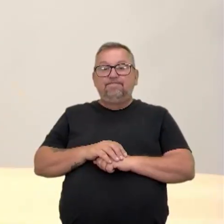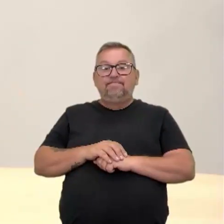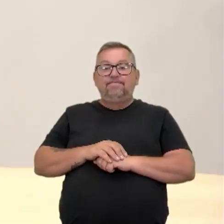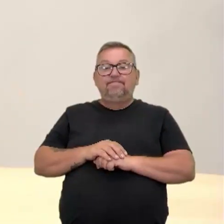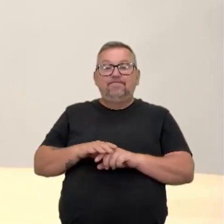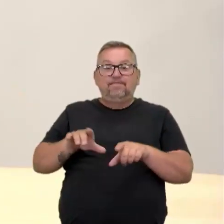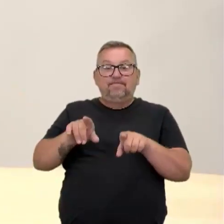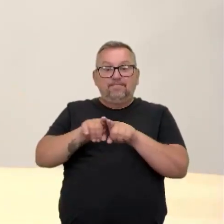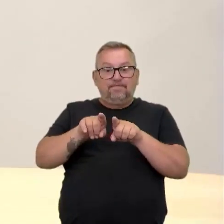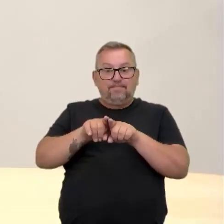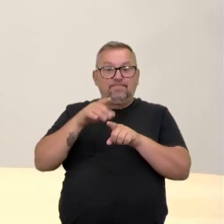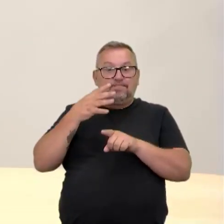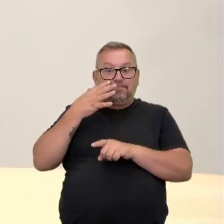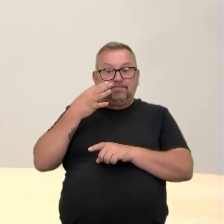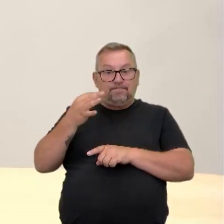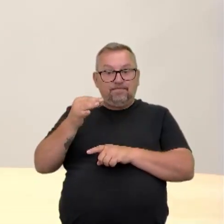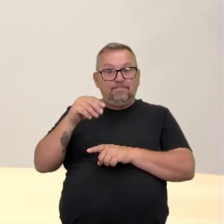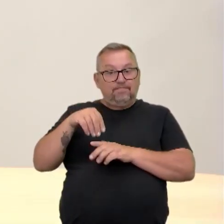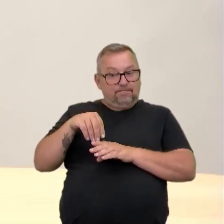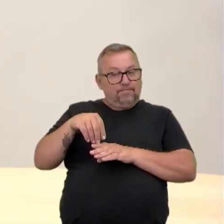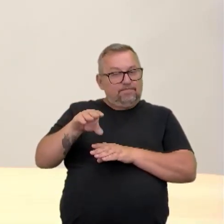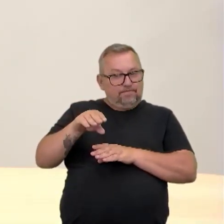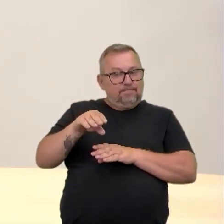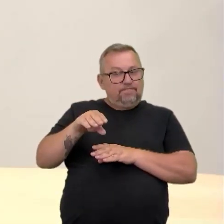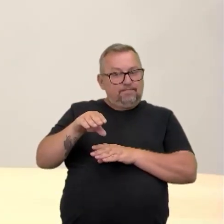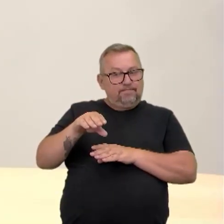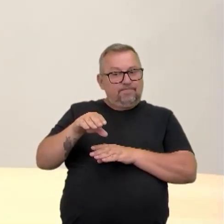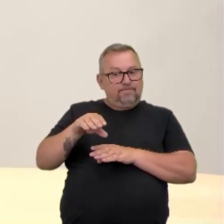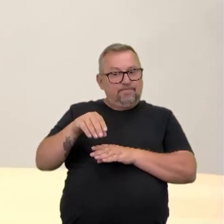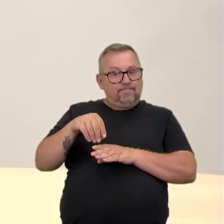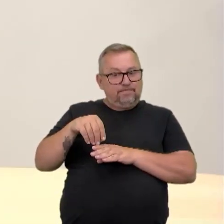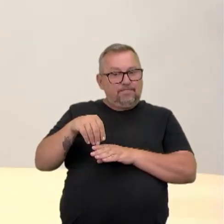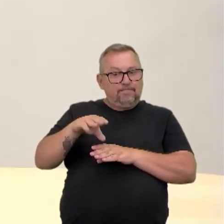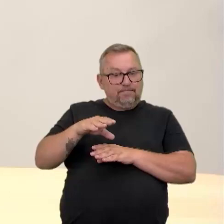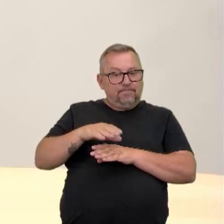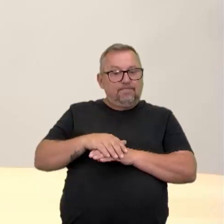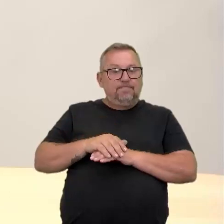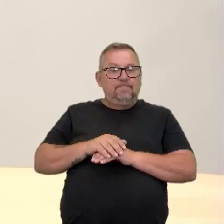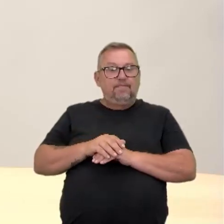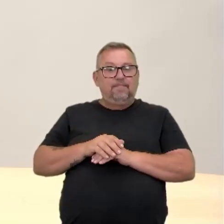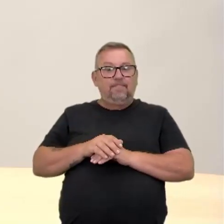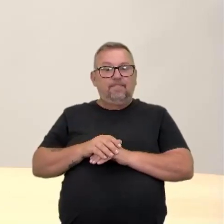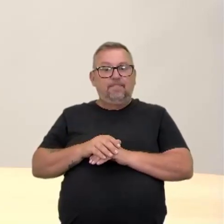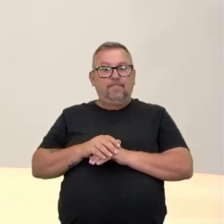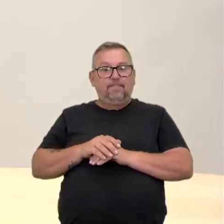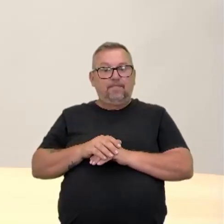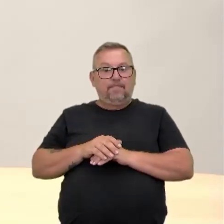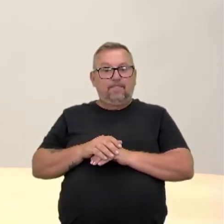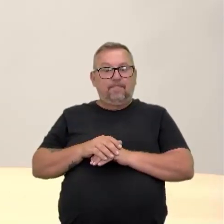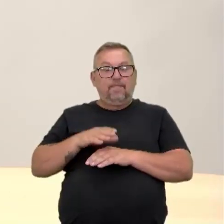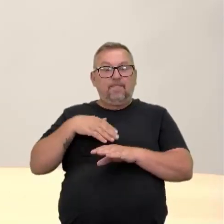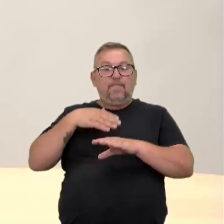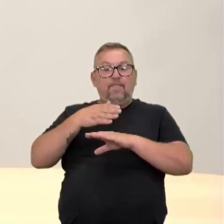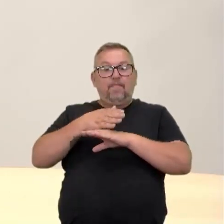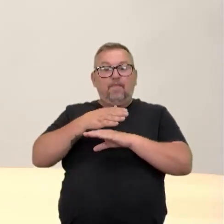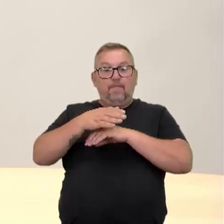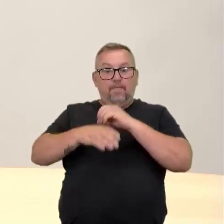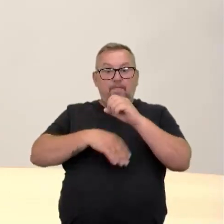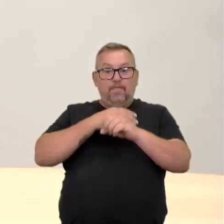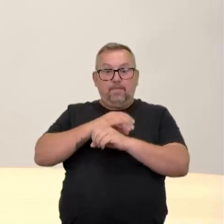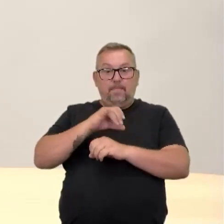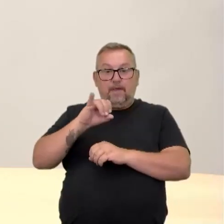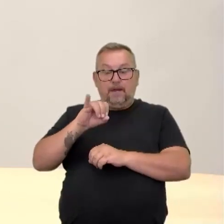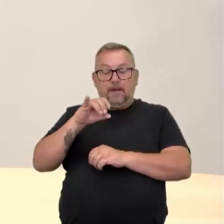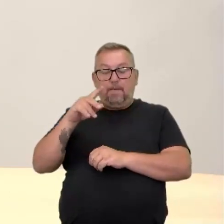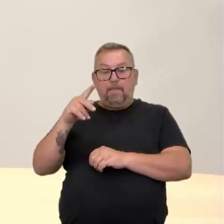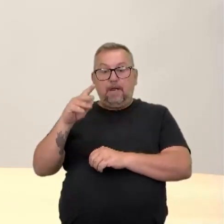é um ponto de atenção. E só uma dica, gente, dessa questão dos lotes que você falou, Guerreiro. Entrem depois no site do IPTU da